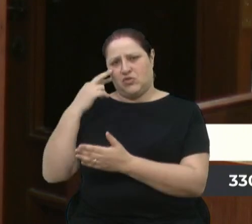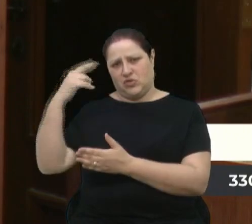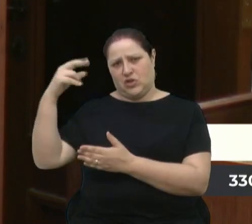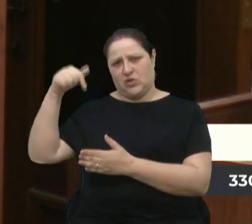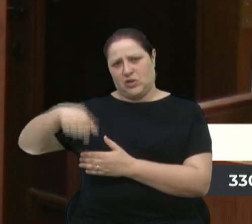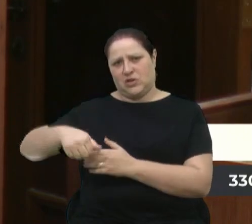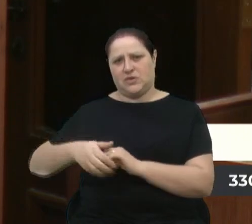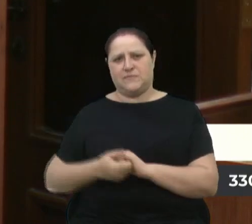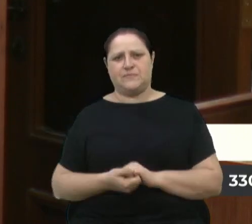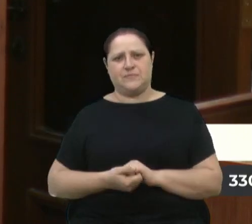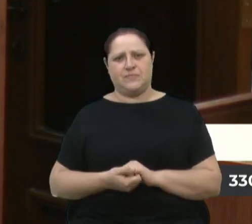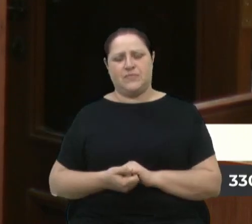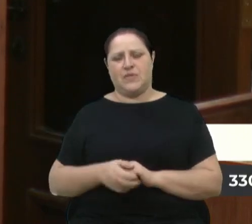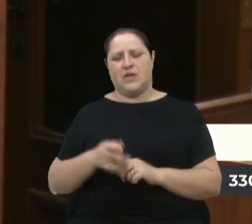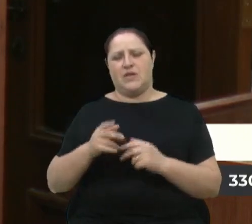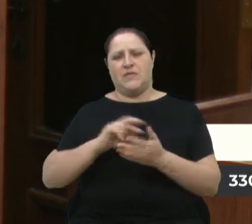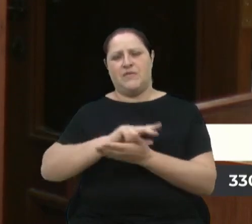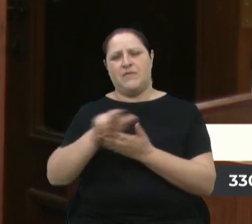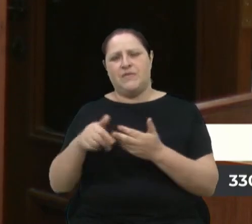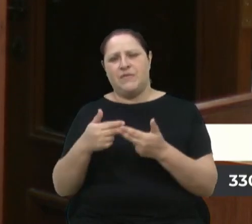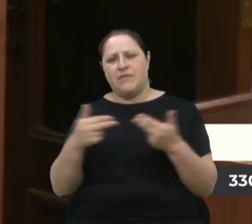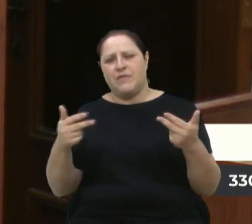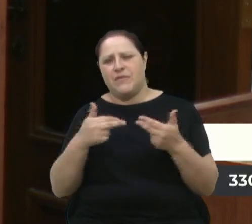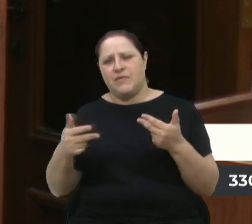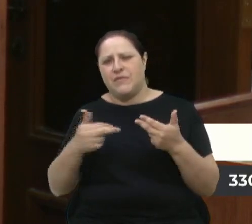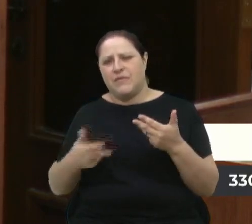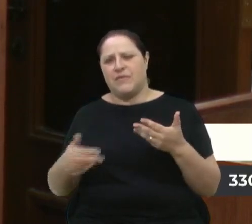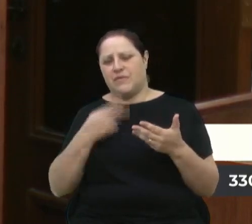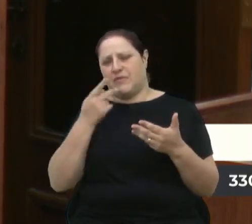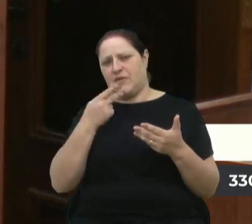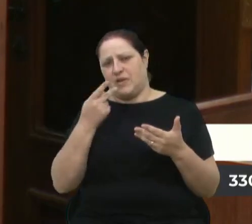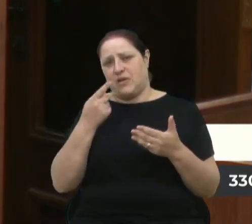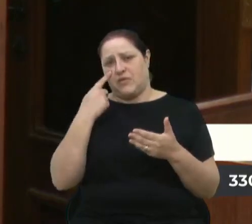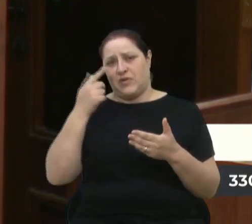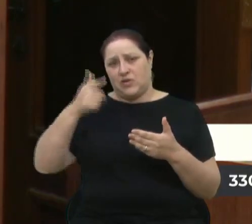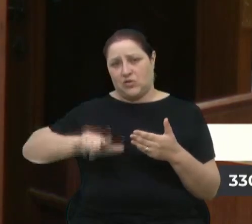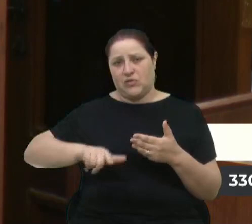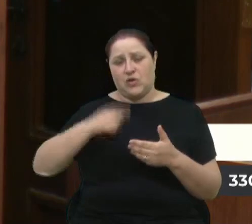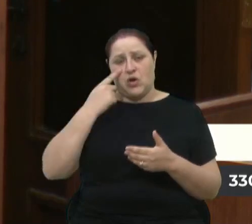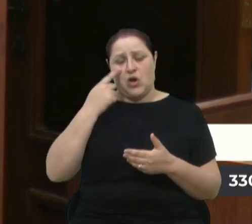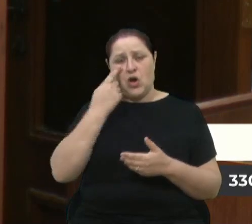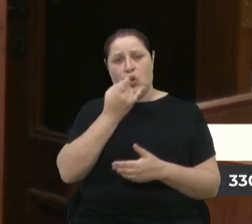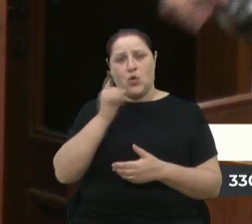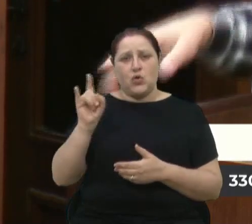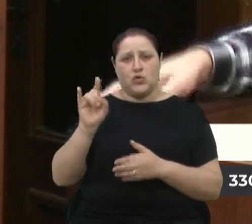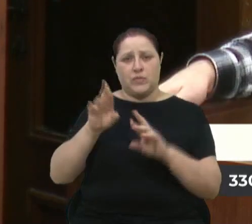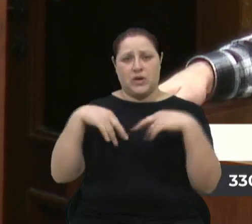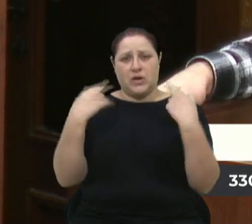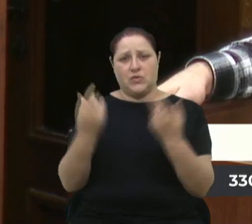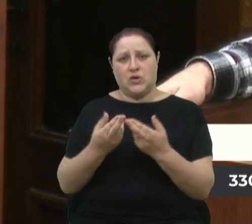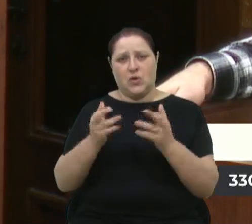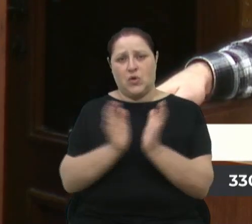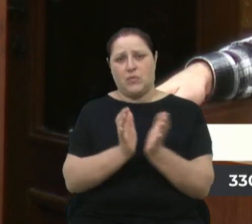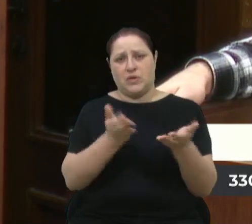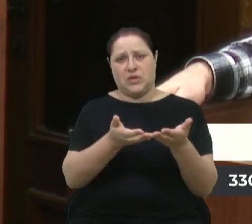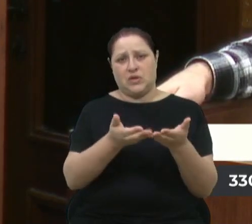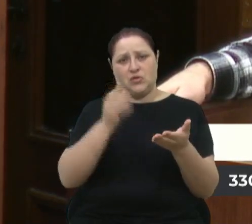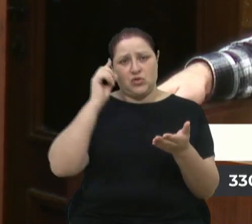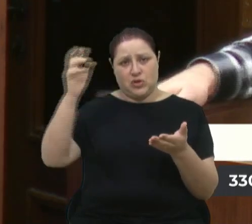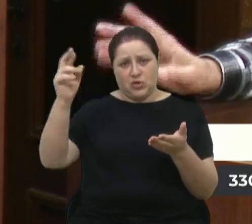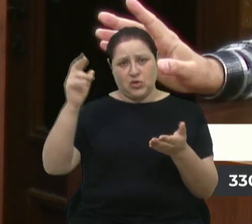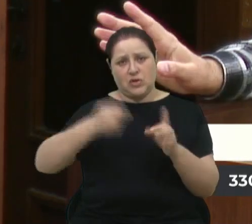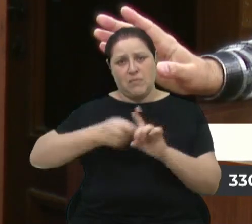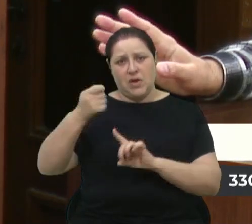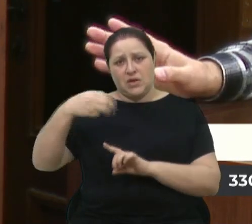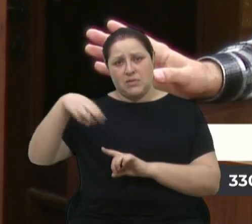Se falam várias coisas e se reitera. A última reunião com a comissão de diretores foi em março.